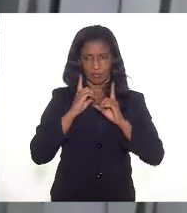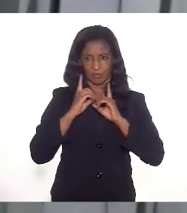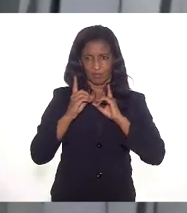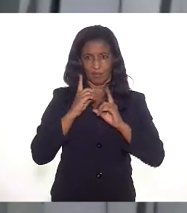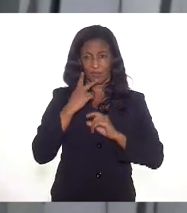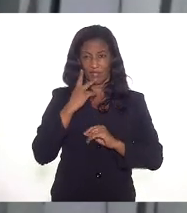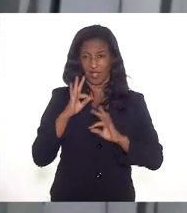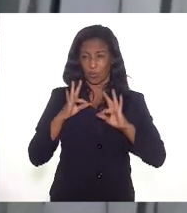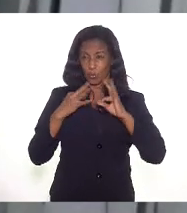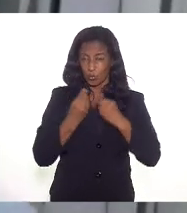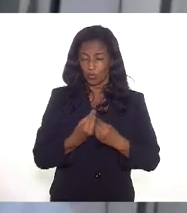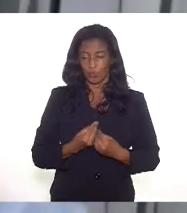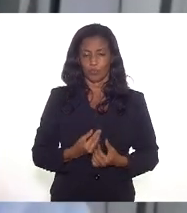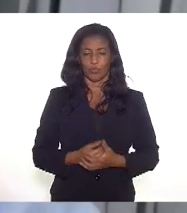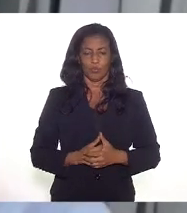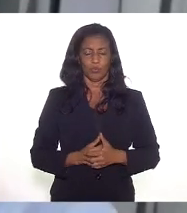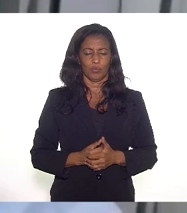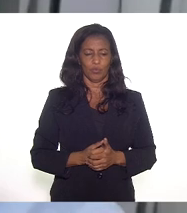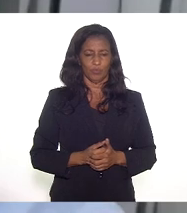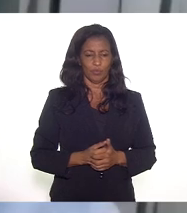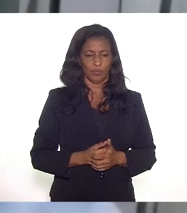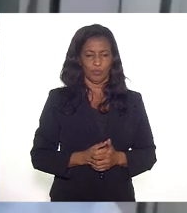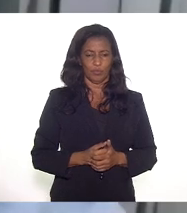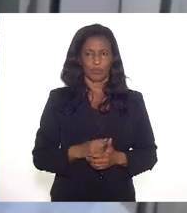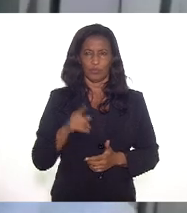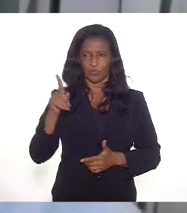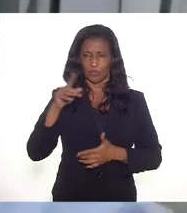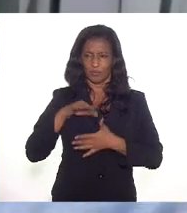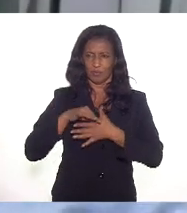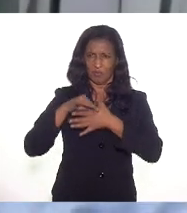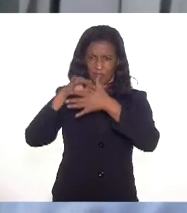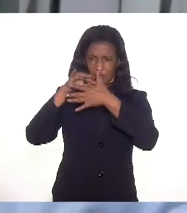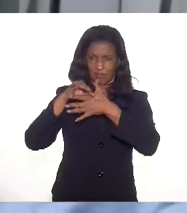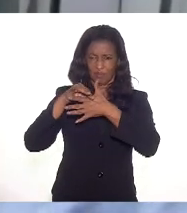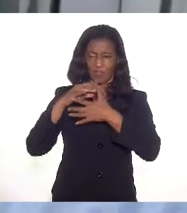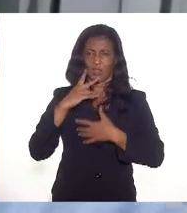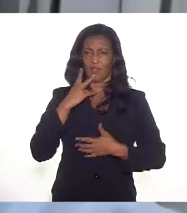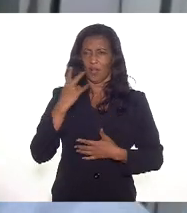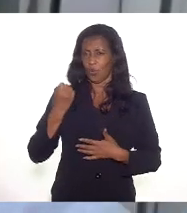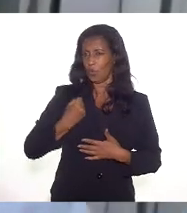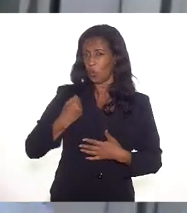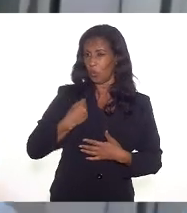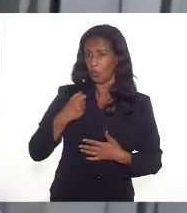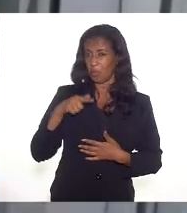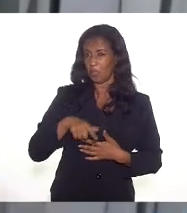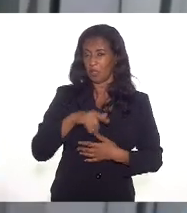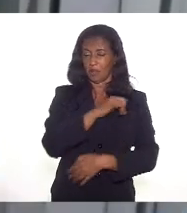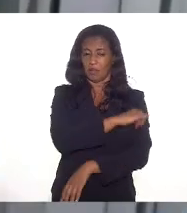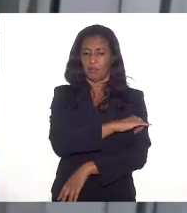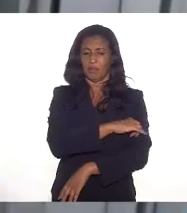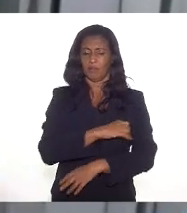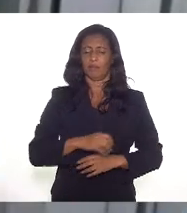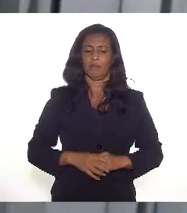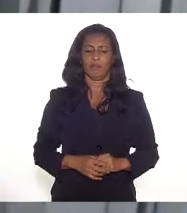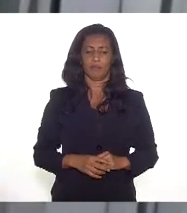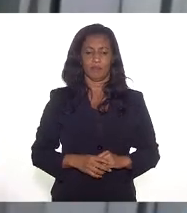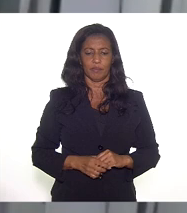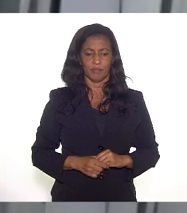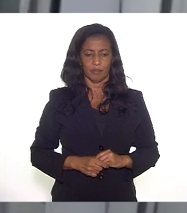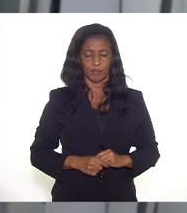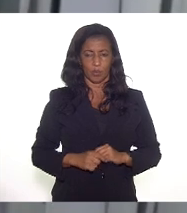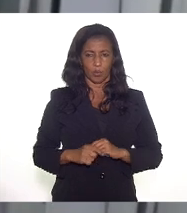Um dado de estudo, deputado Luiz Paulo, Vossa Excelência, que nos lidera no debate sobre os números aqui no Rio de Janeiro. Um dado de estudo: